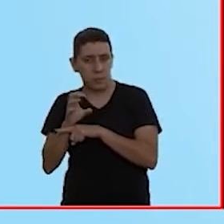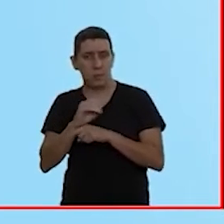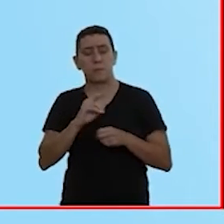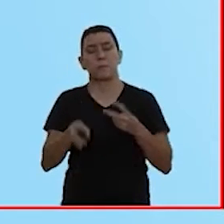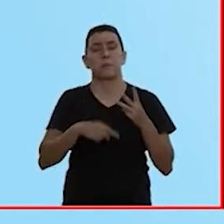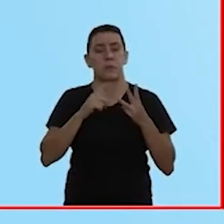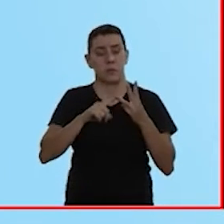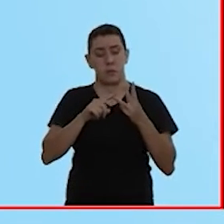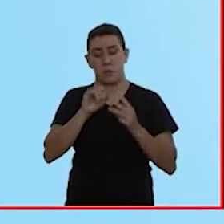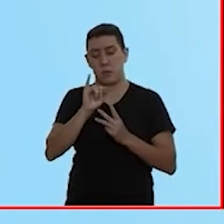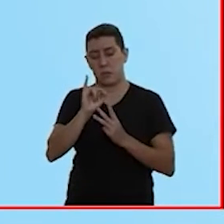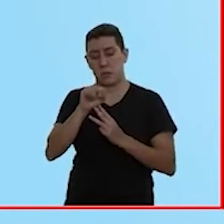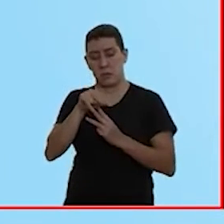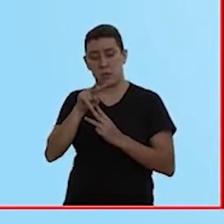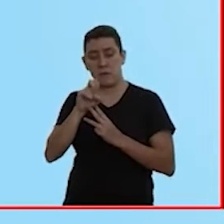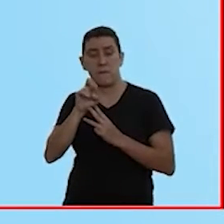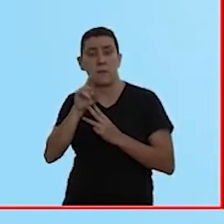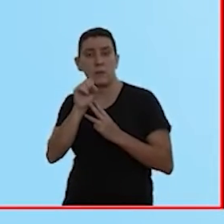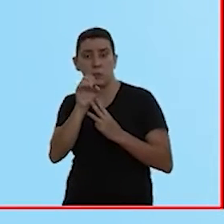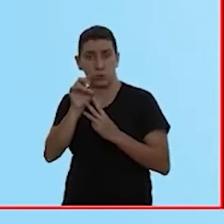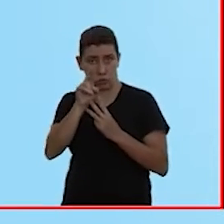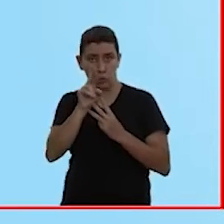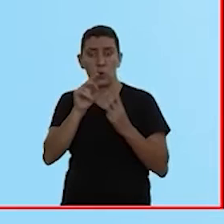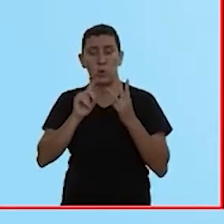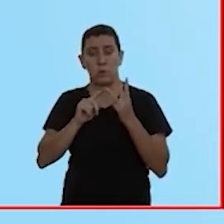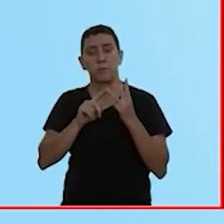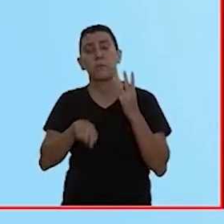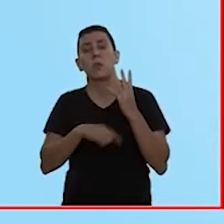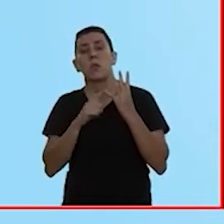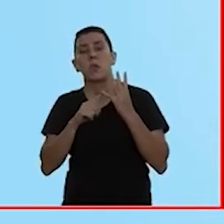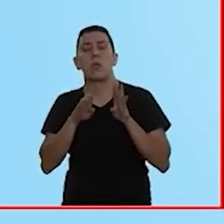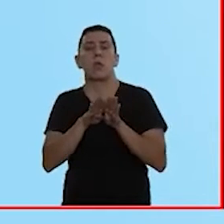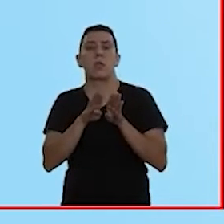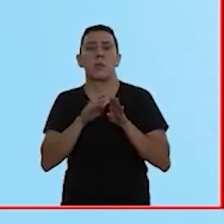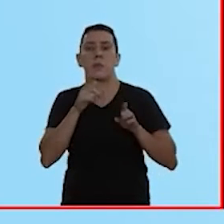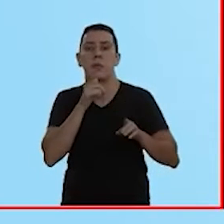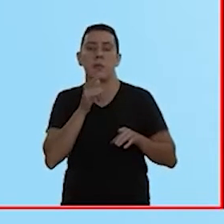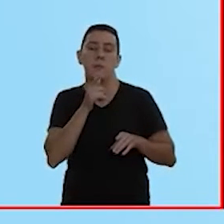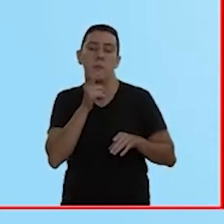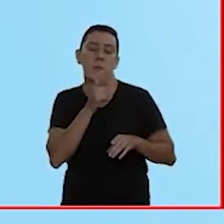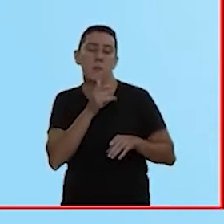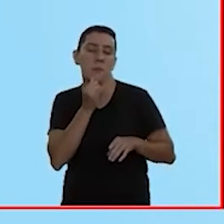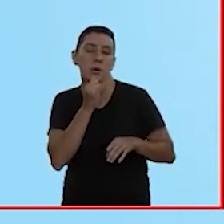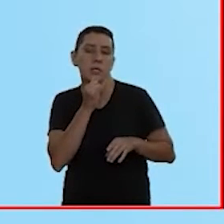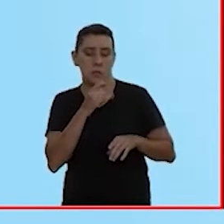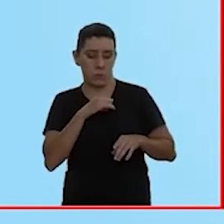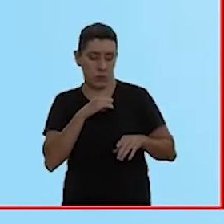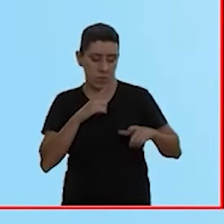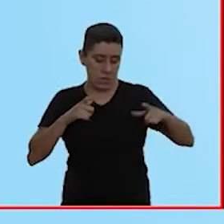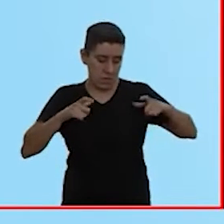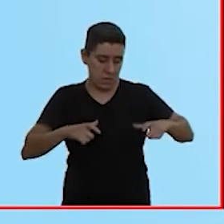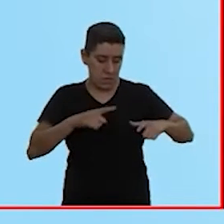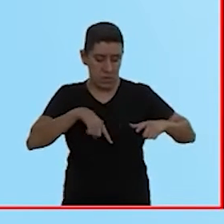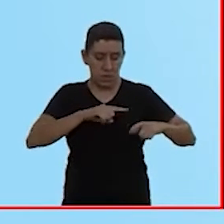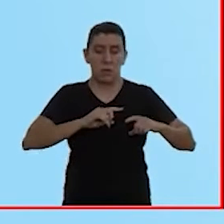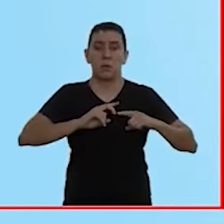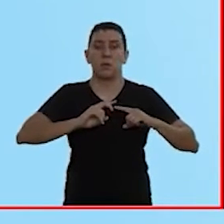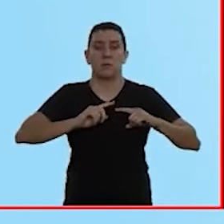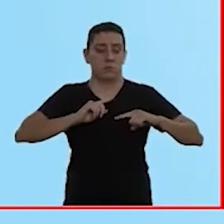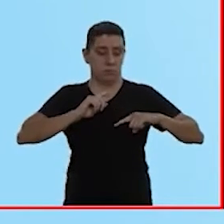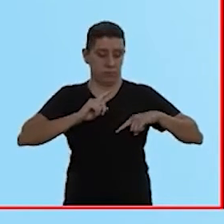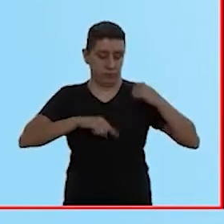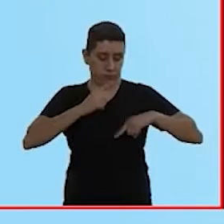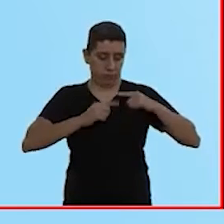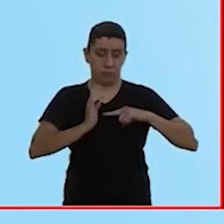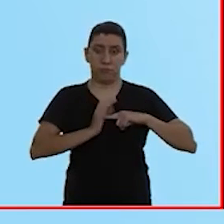a as estações transformadoras no caso de uma Netflix caiu a presença de uma solicitação para conexão à rede elétrica